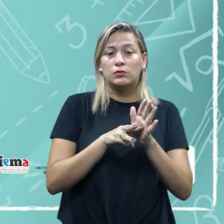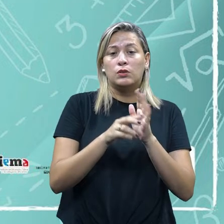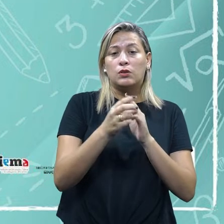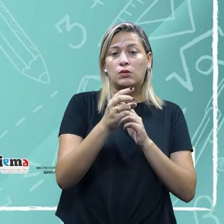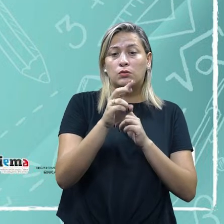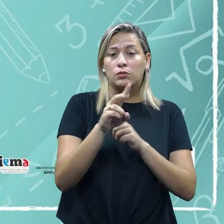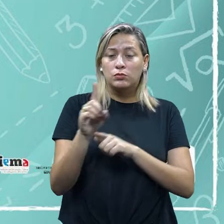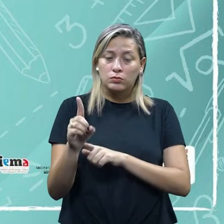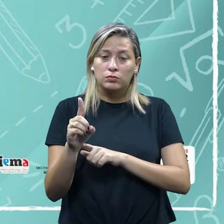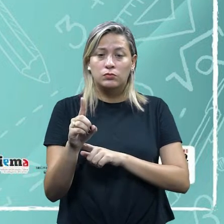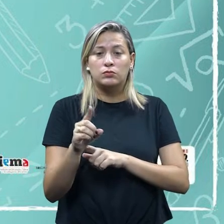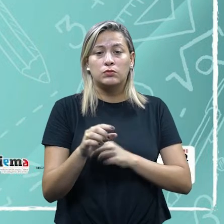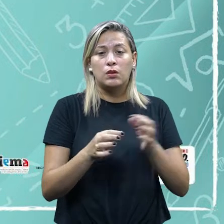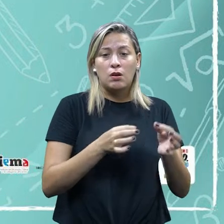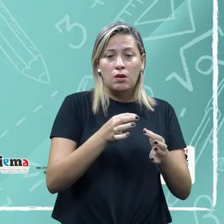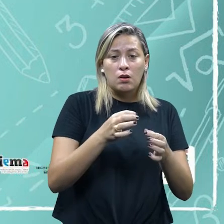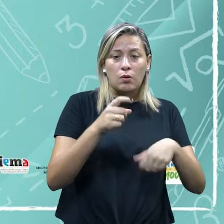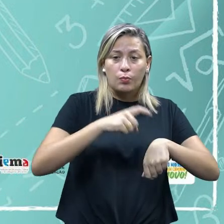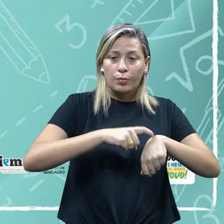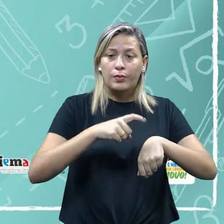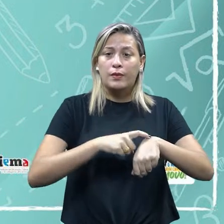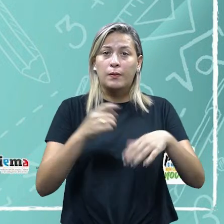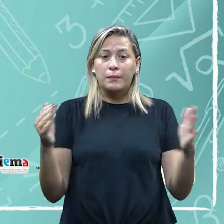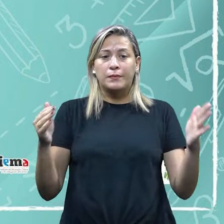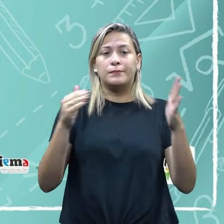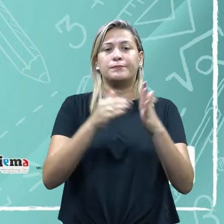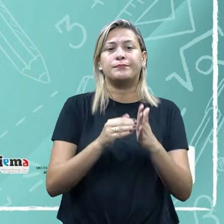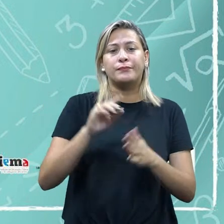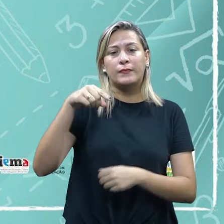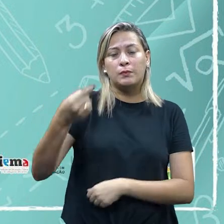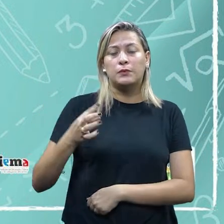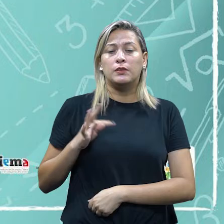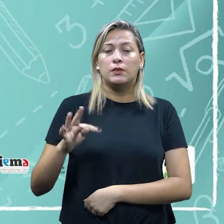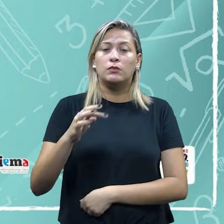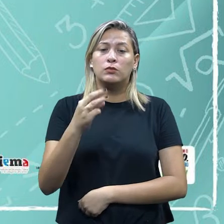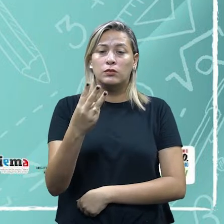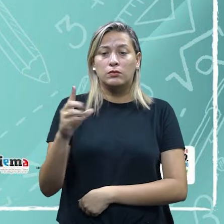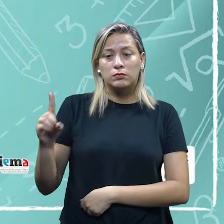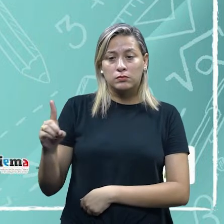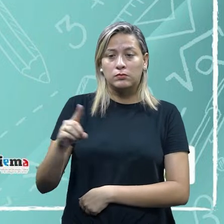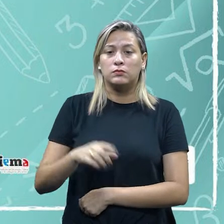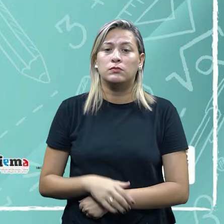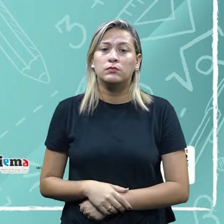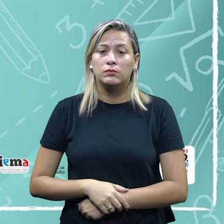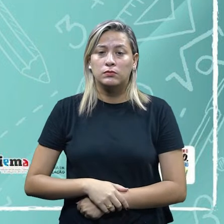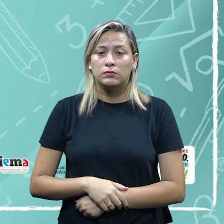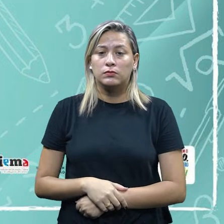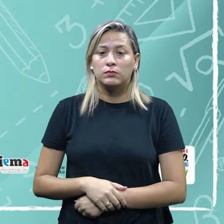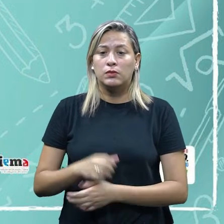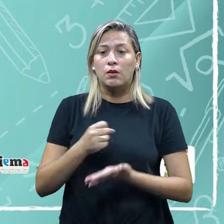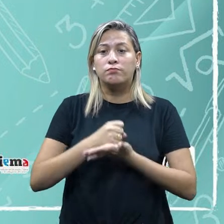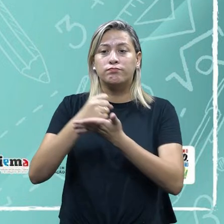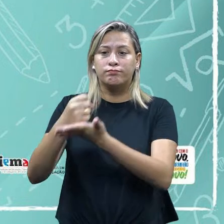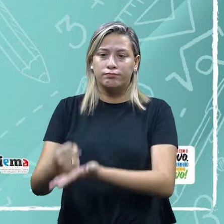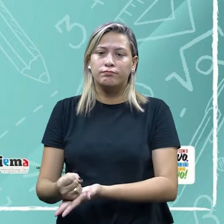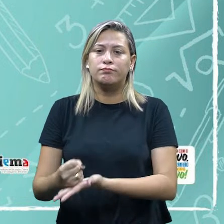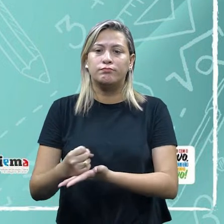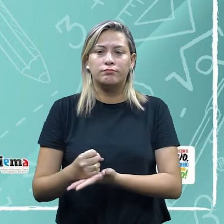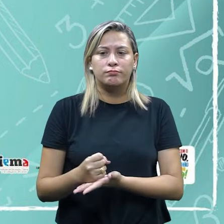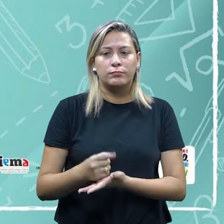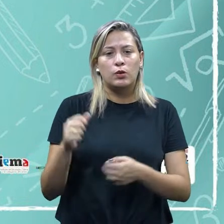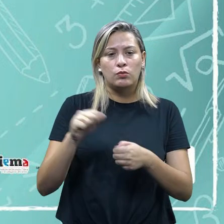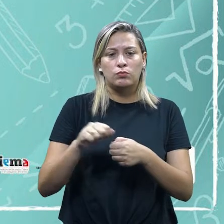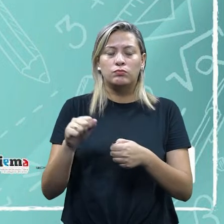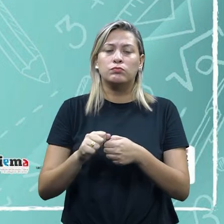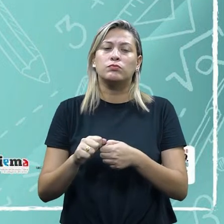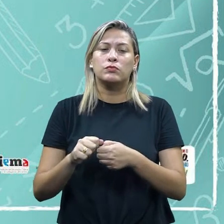as escalas de tempo até certo ponto e, em seguida, a tecnologia 3D apoia diretamente a concepção do produto